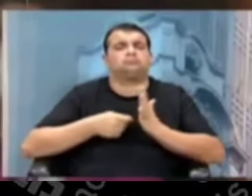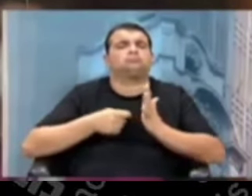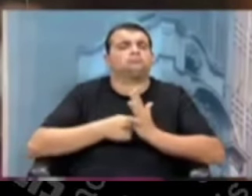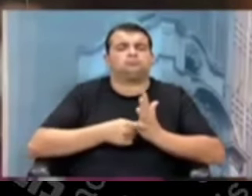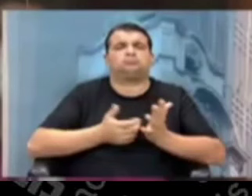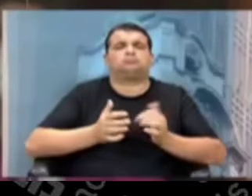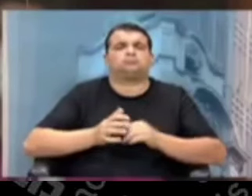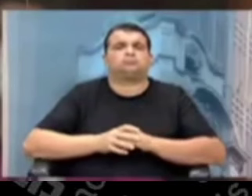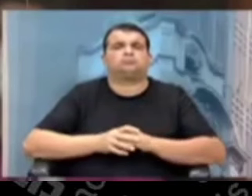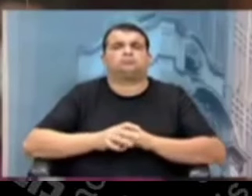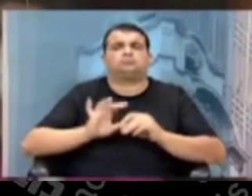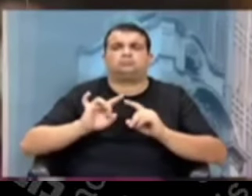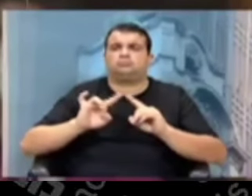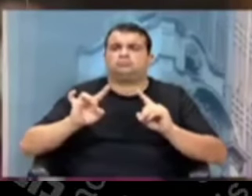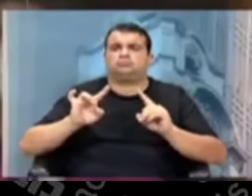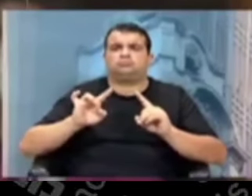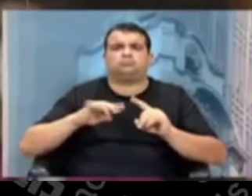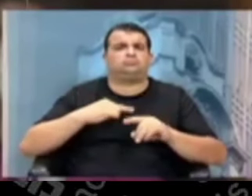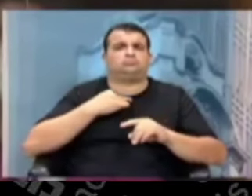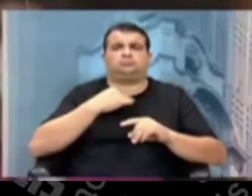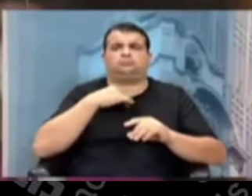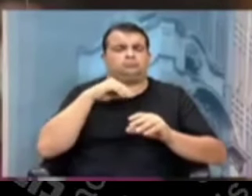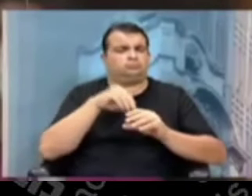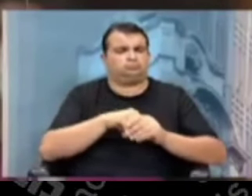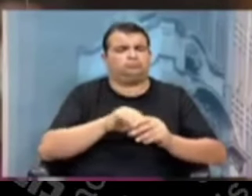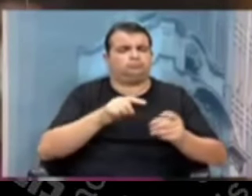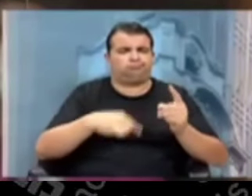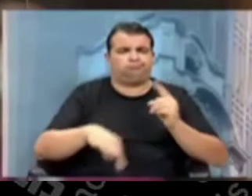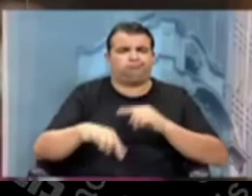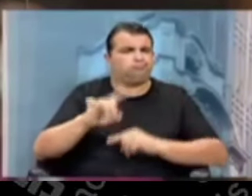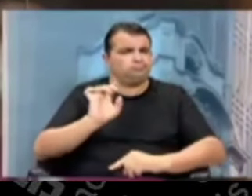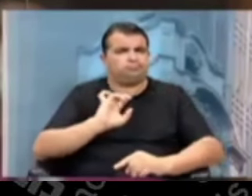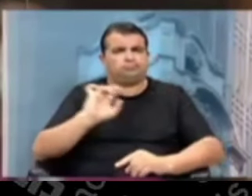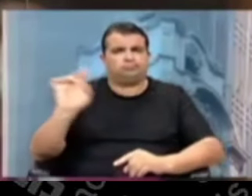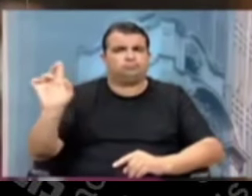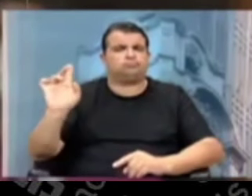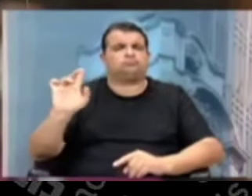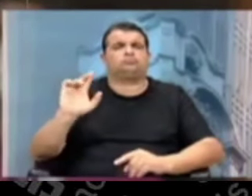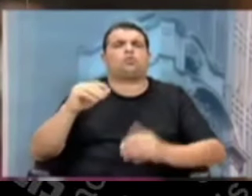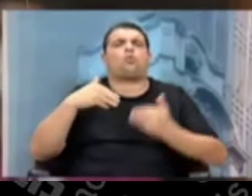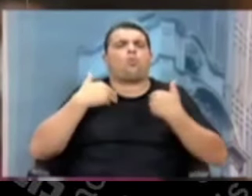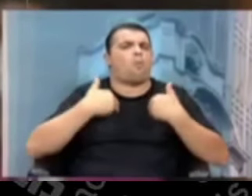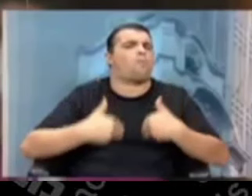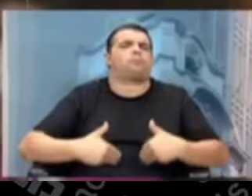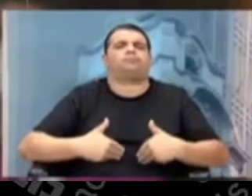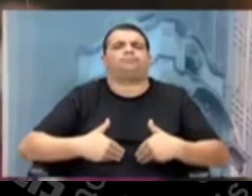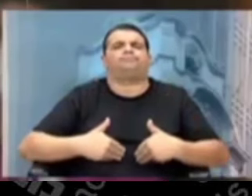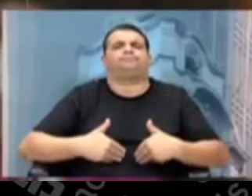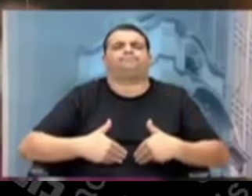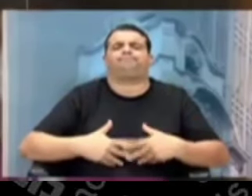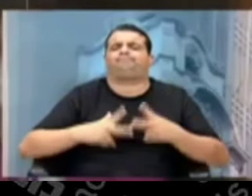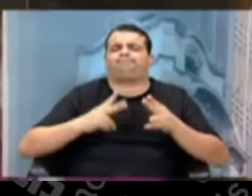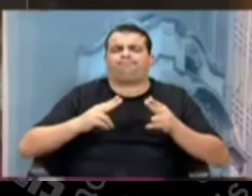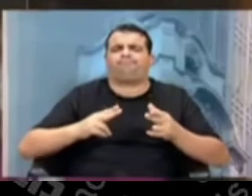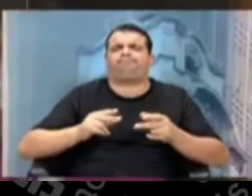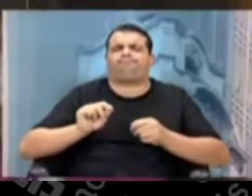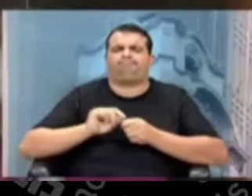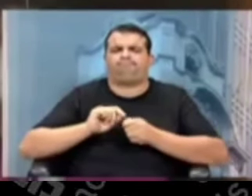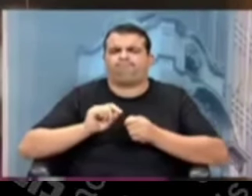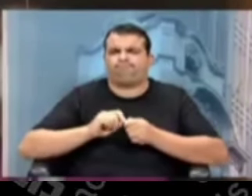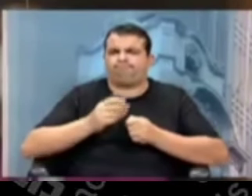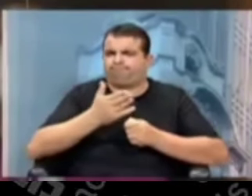por isso mas não vai ser através do controle de Corpos dessa forma como está sendo